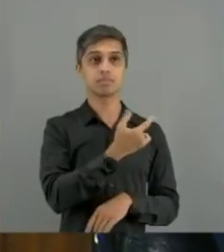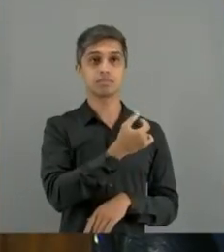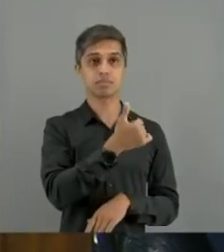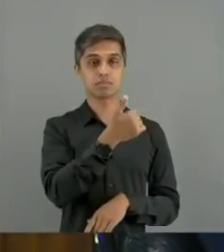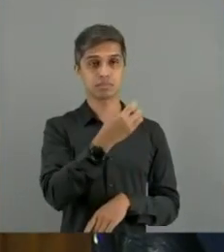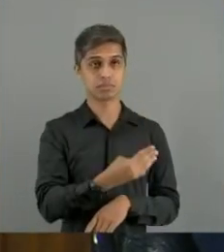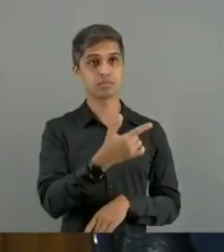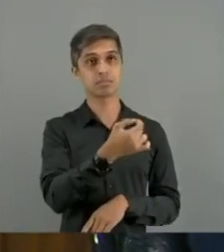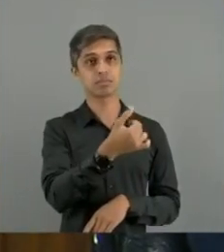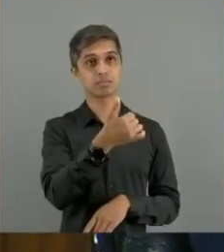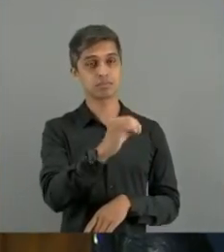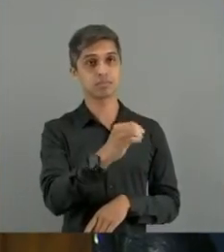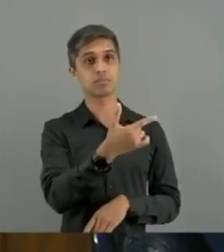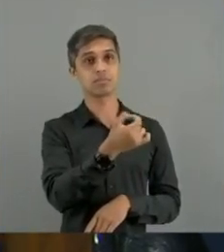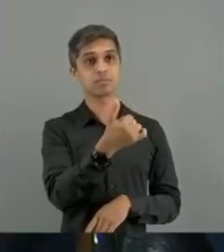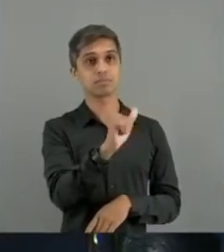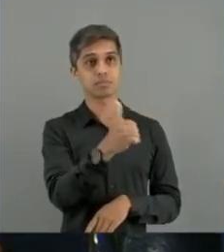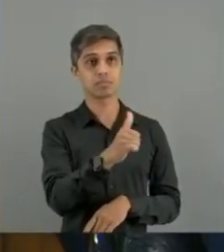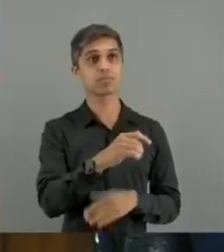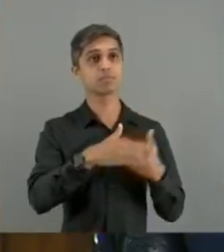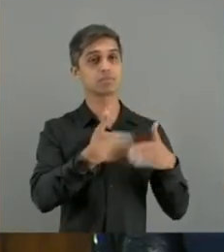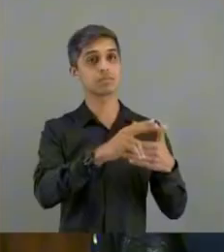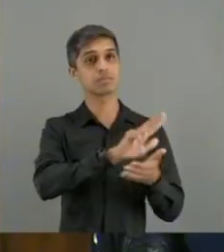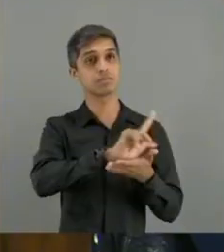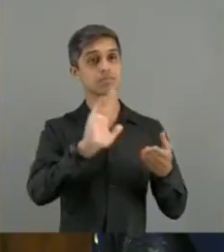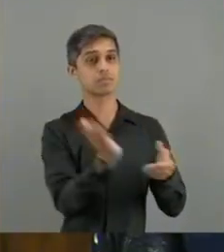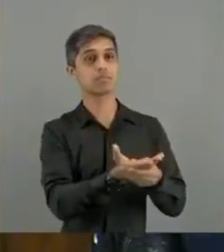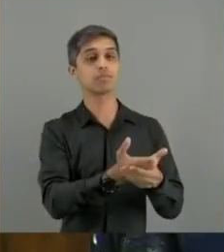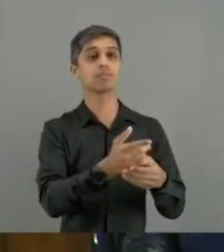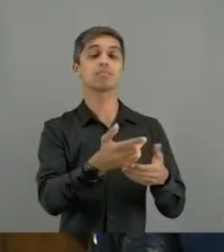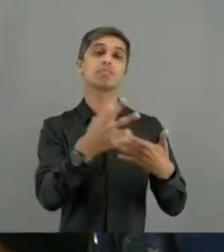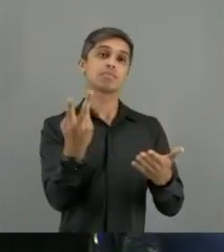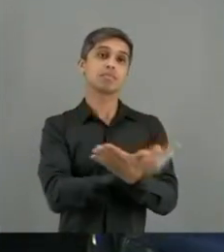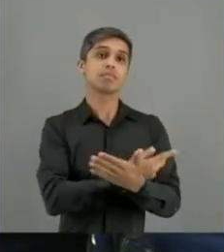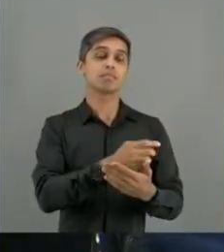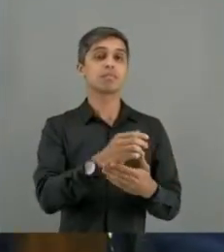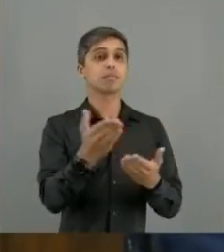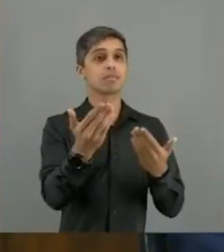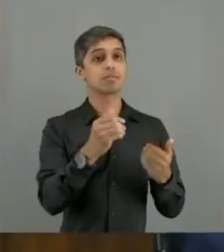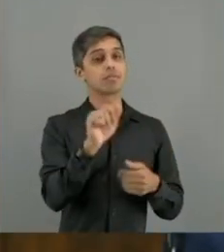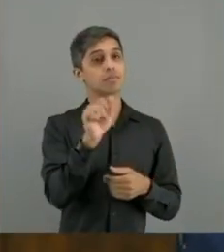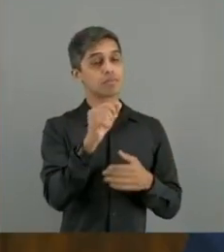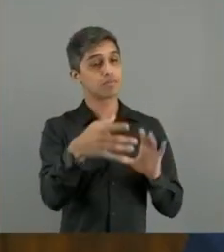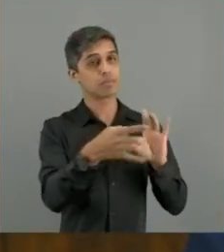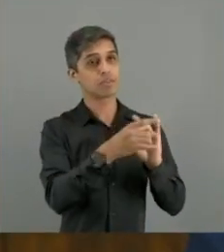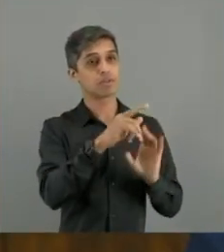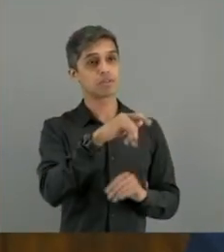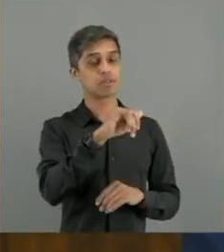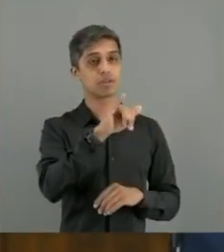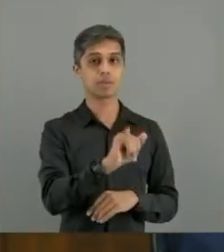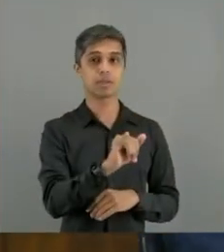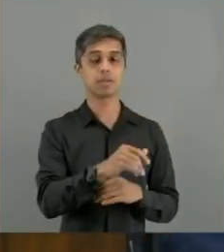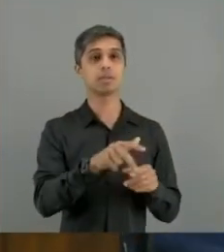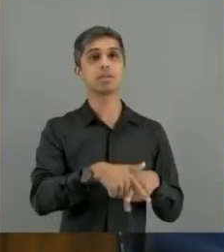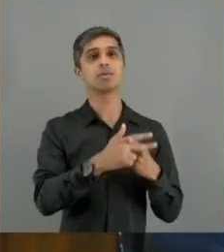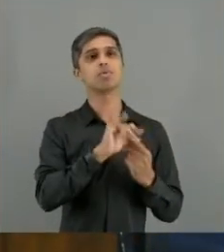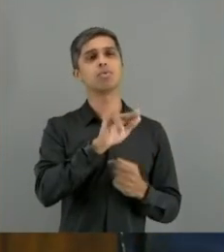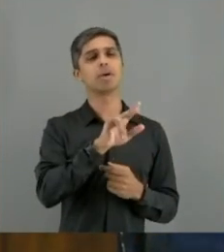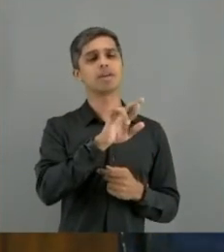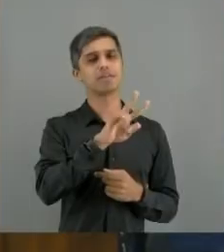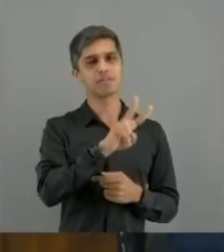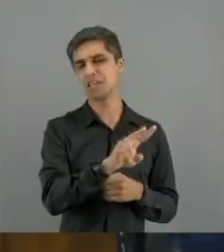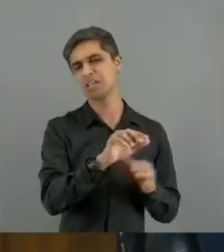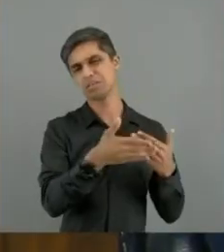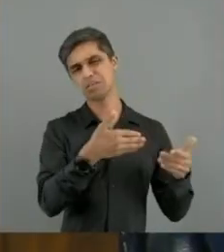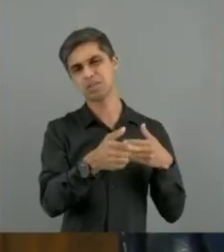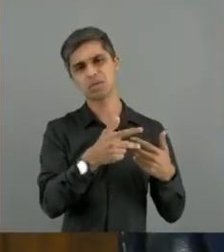2013, 2010, 2011, tinha muitos processos, foi o que ocasionou a vinda dos associados para o SINDINAP. Na época, correções de URV ou coisa parecida,